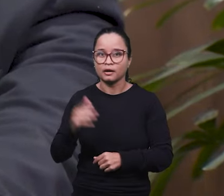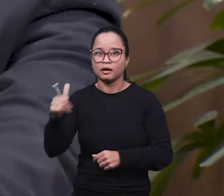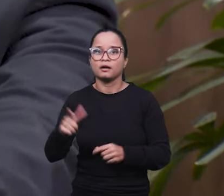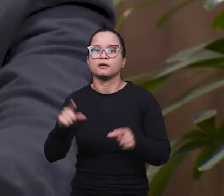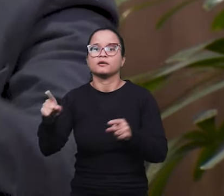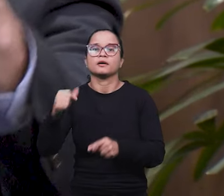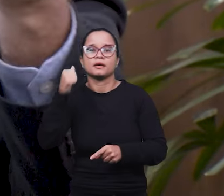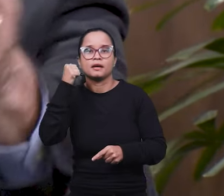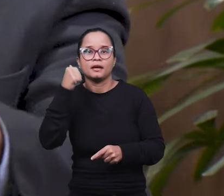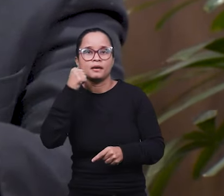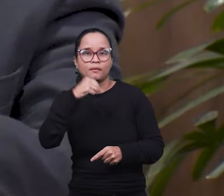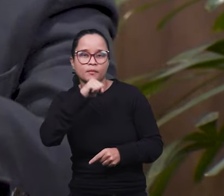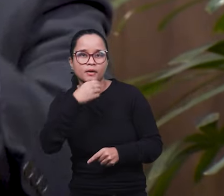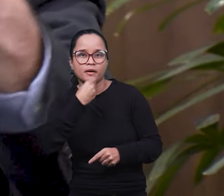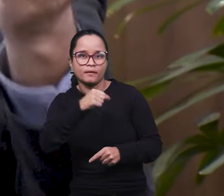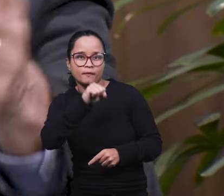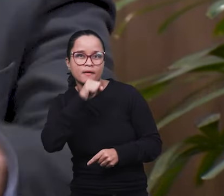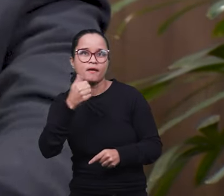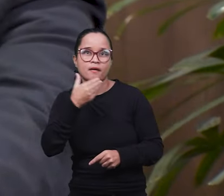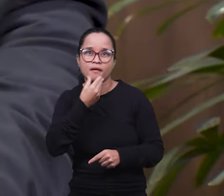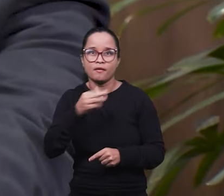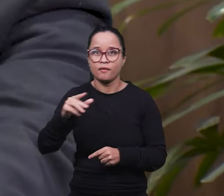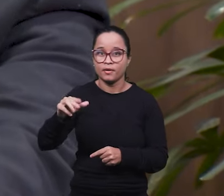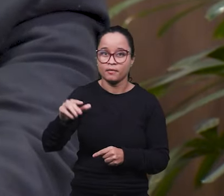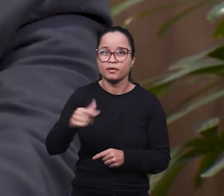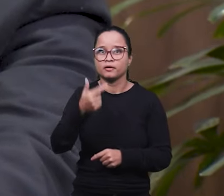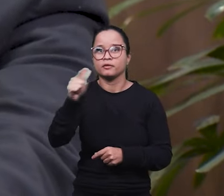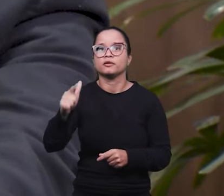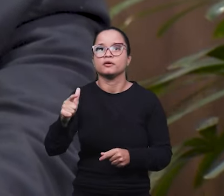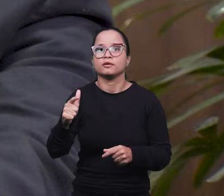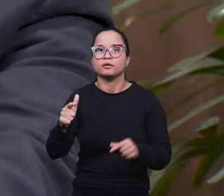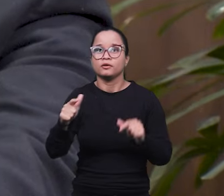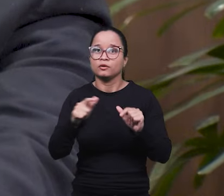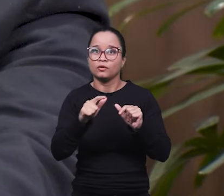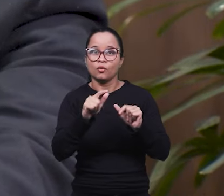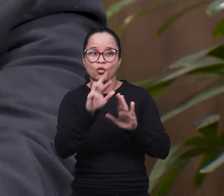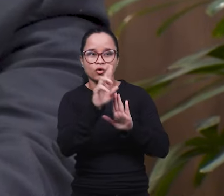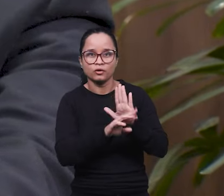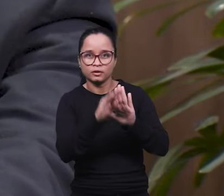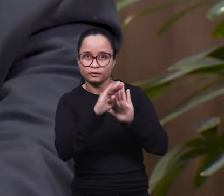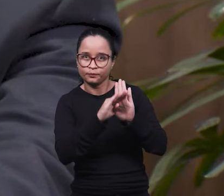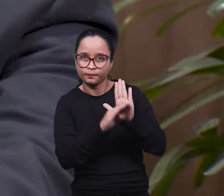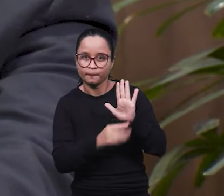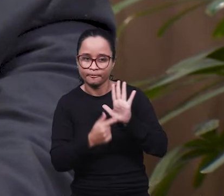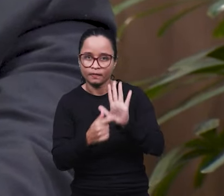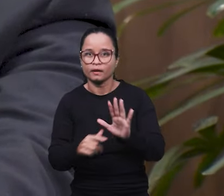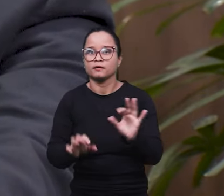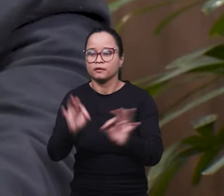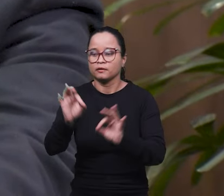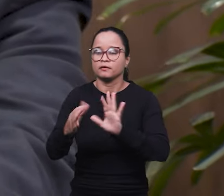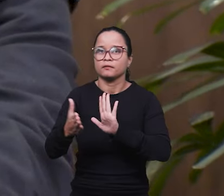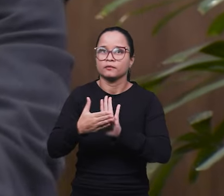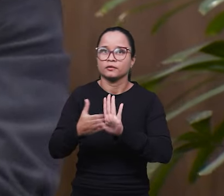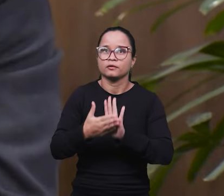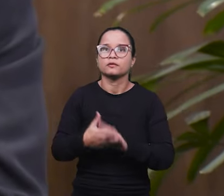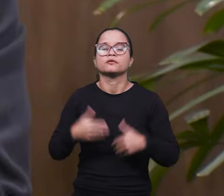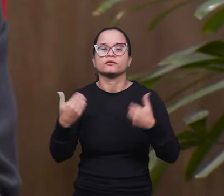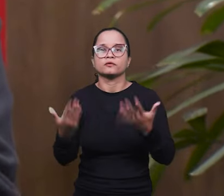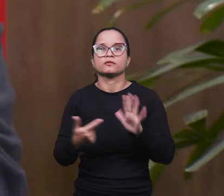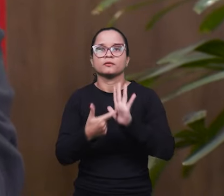mãe meu irmão meu pai tá aqui trabalha com esse aqui e o meu rotter é esse e que que o rotter faz eu tem esse projeto tem esse esse e ela teve a